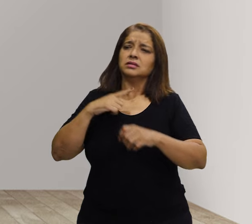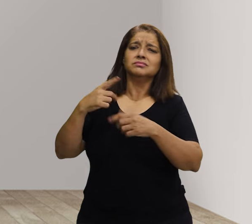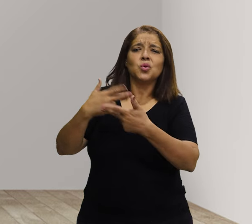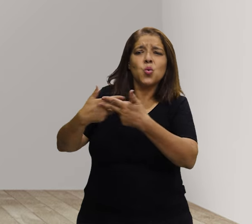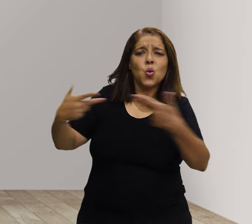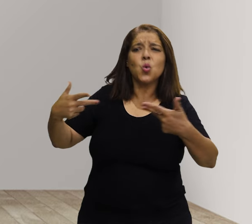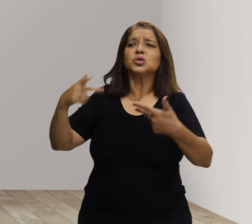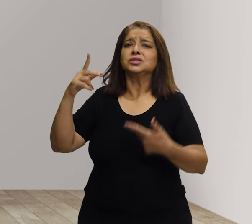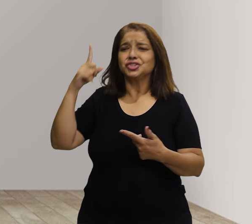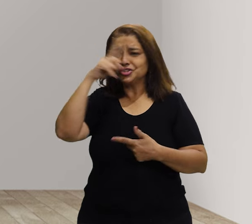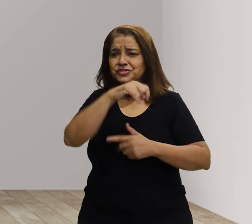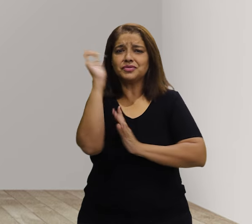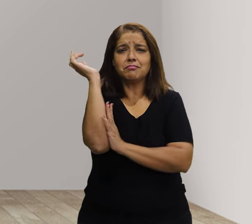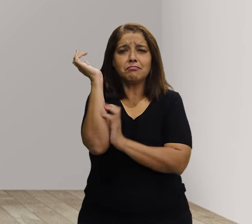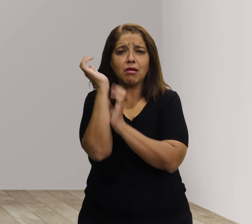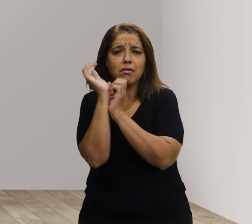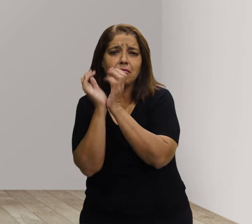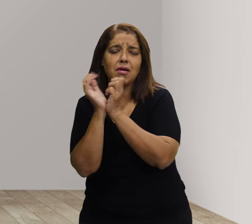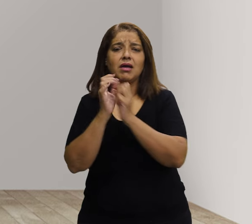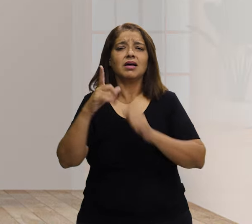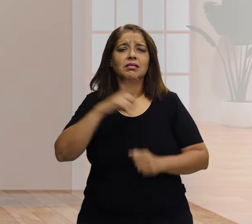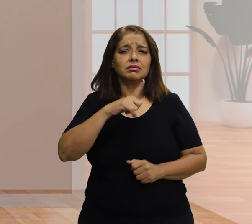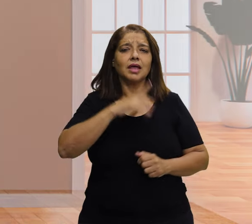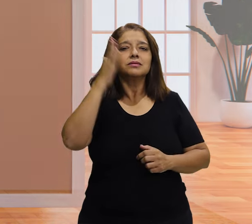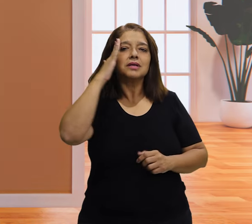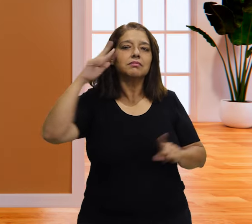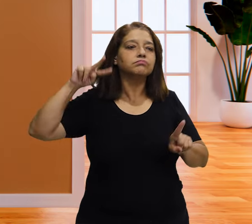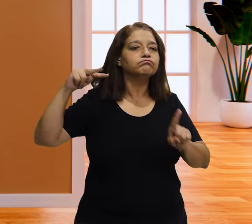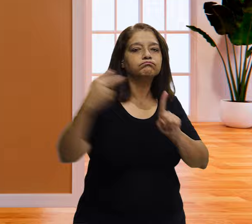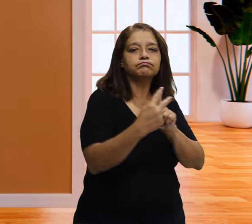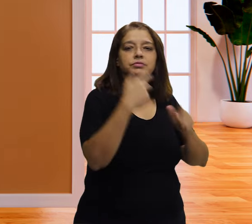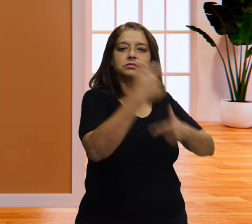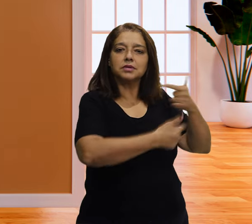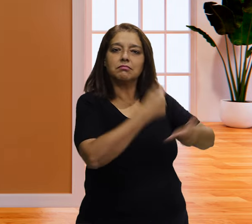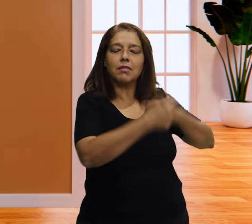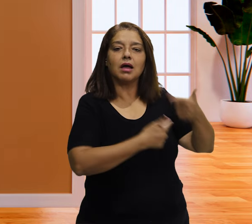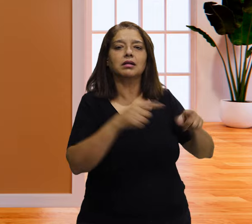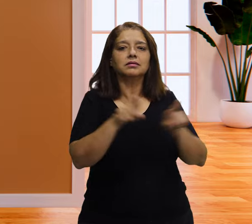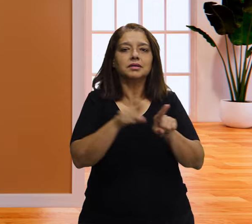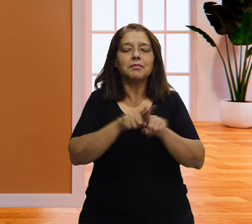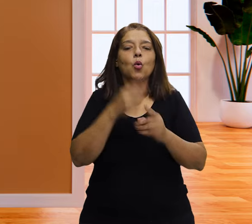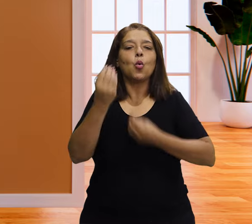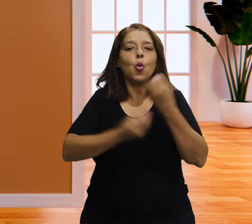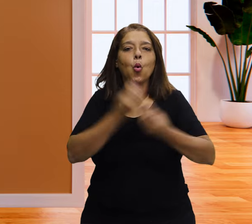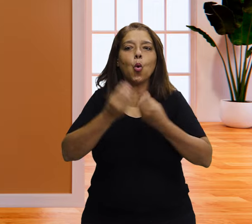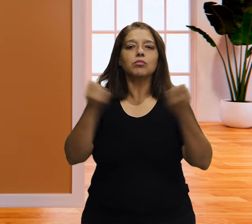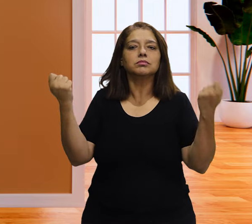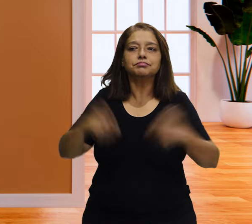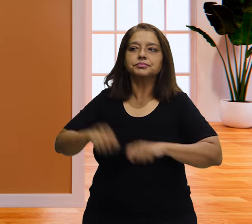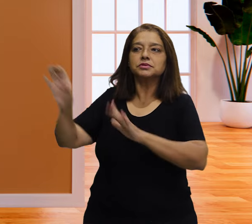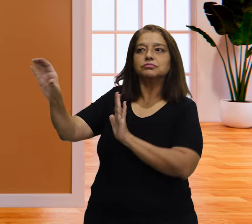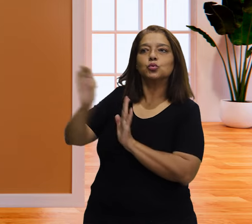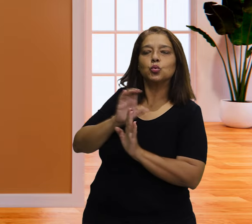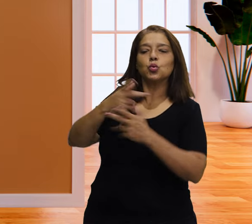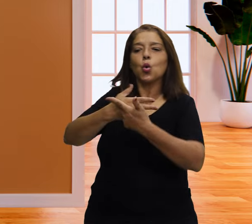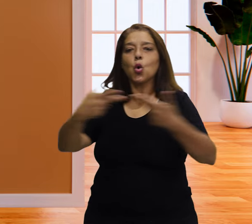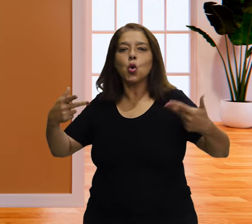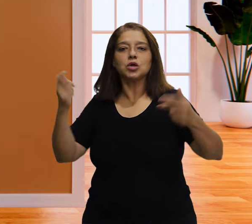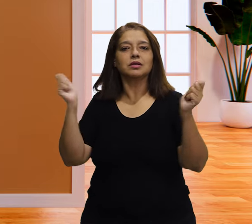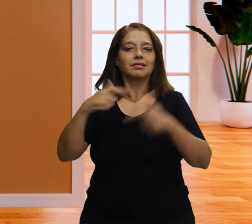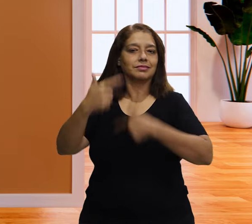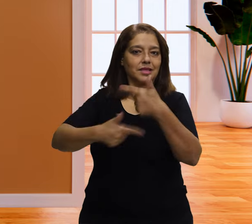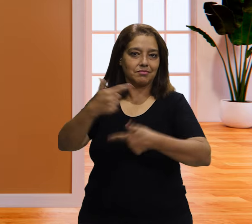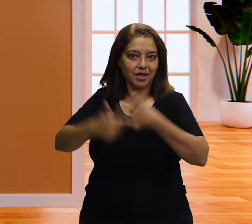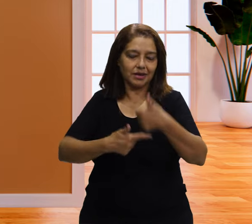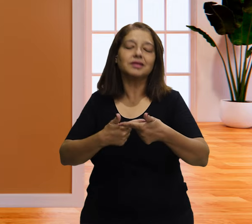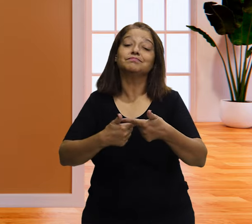para exercer a profissão e a desvalorização profissional. Tudo isso gera impactos sérios na qualidade de vida e